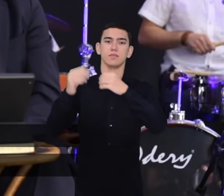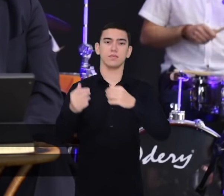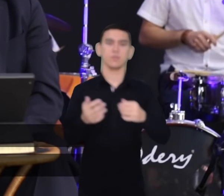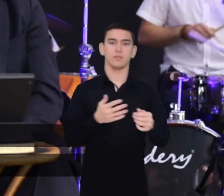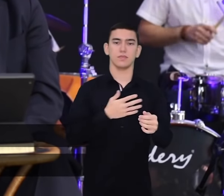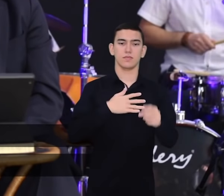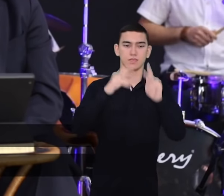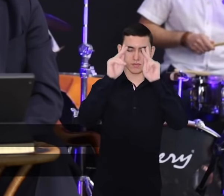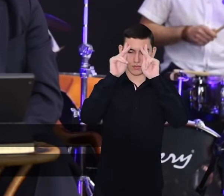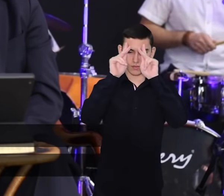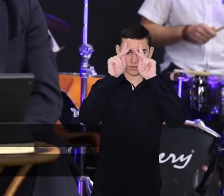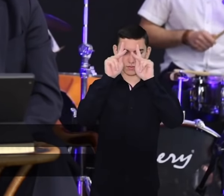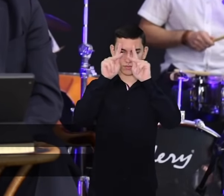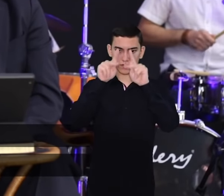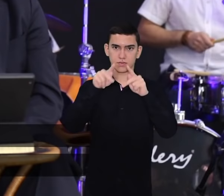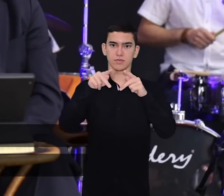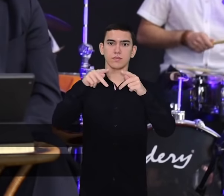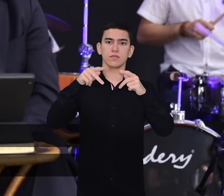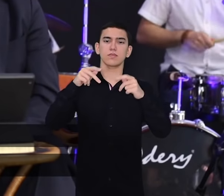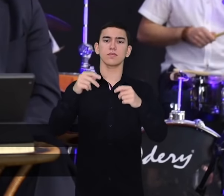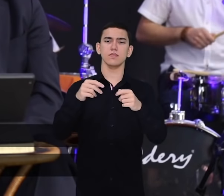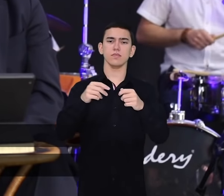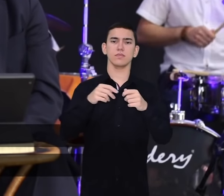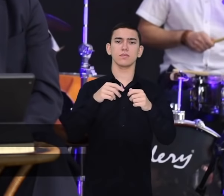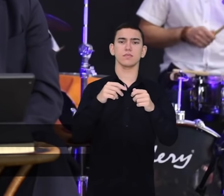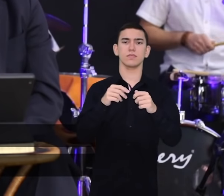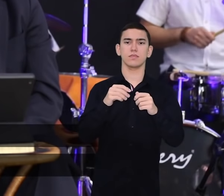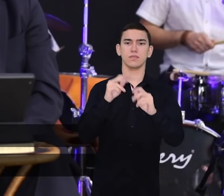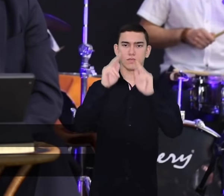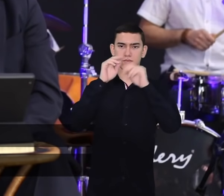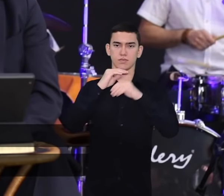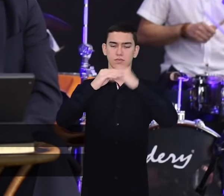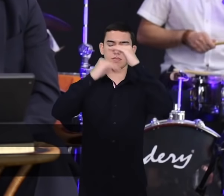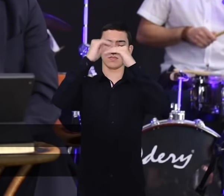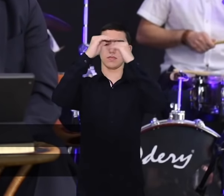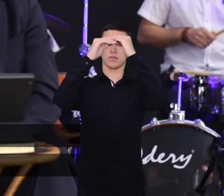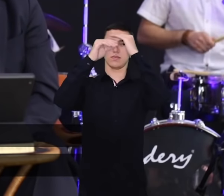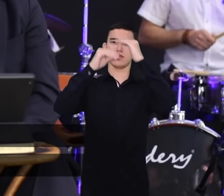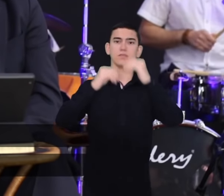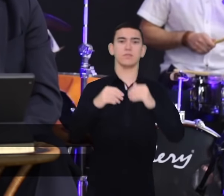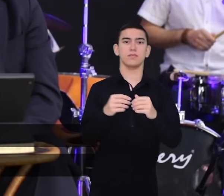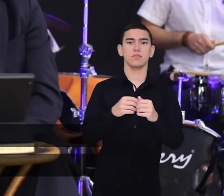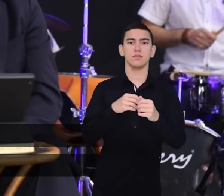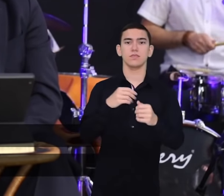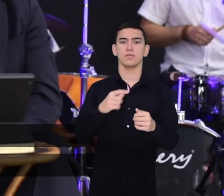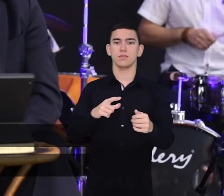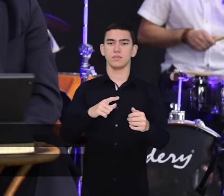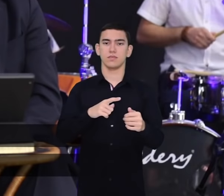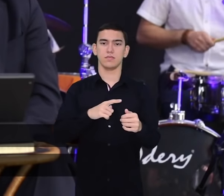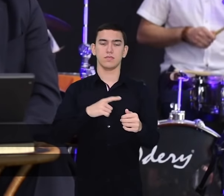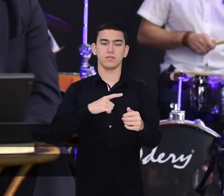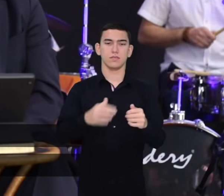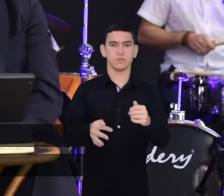Ó meu Jesus, minhas forças hei de ver mais